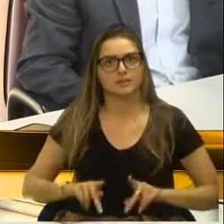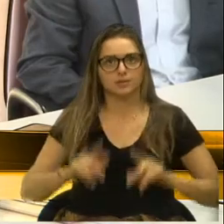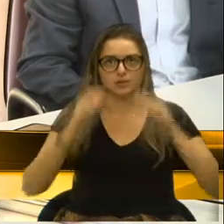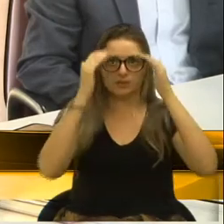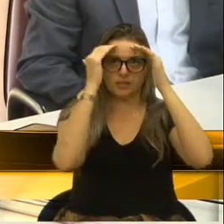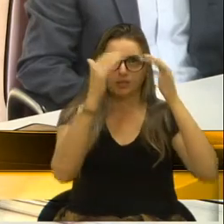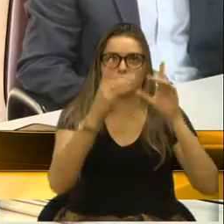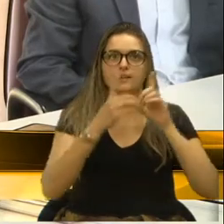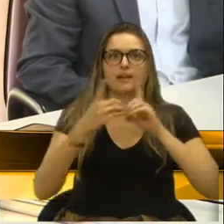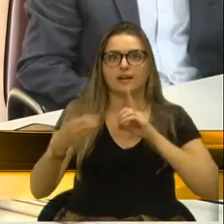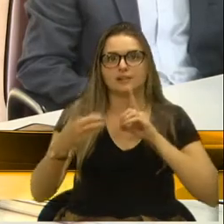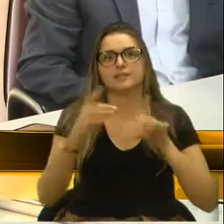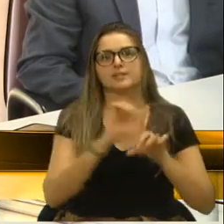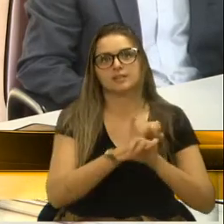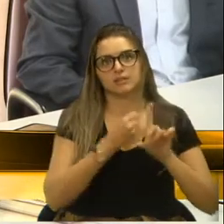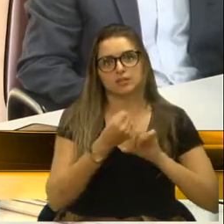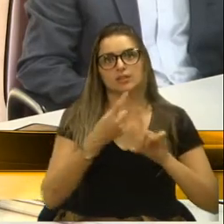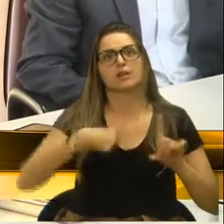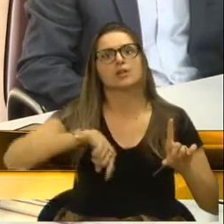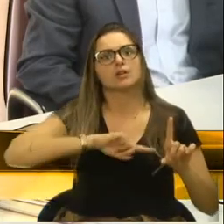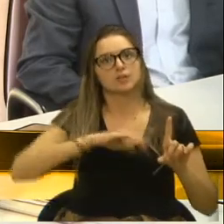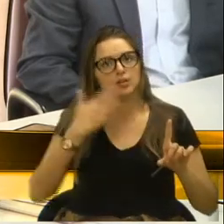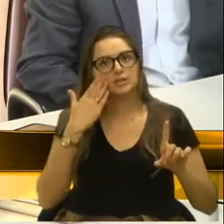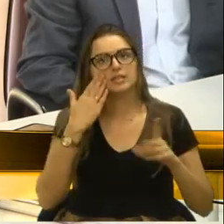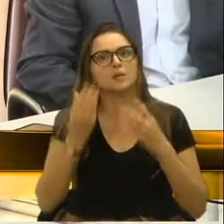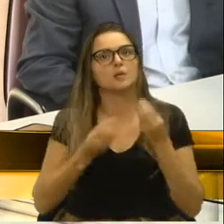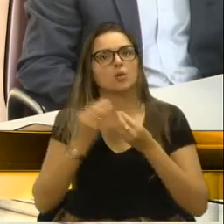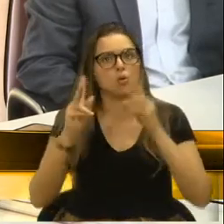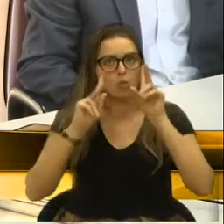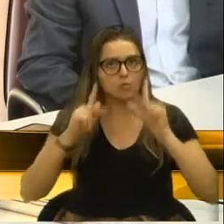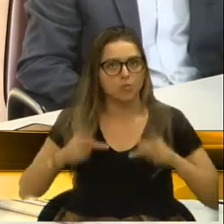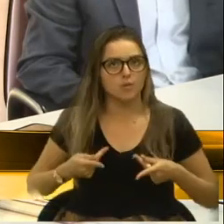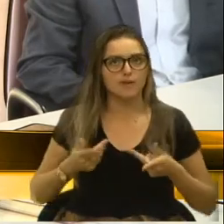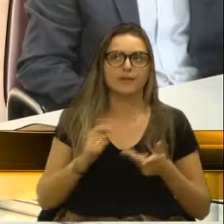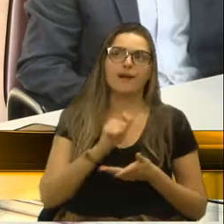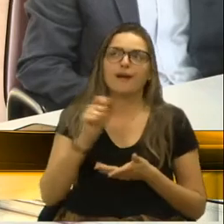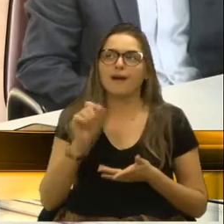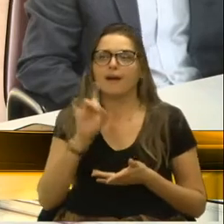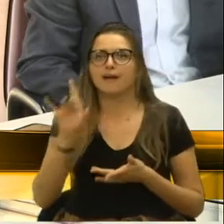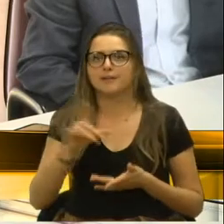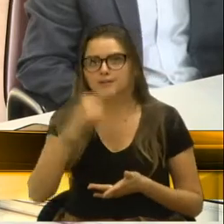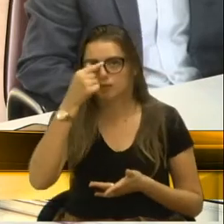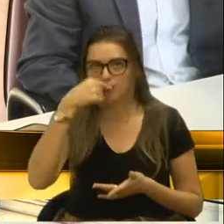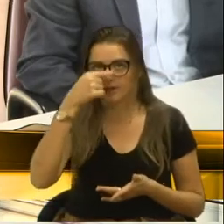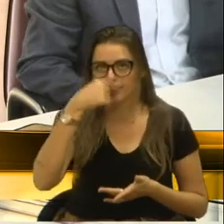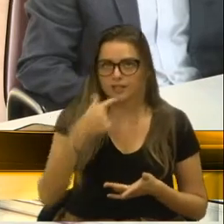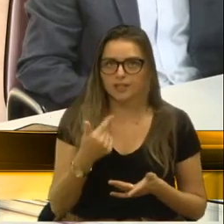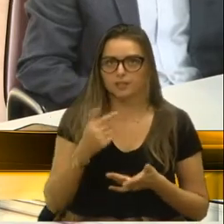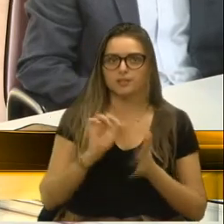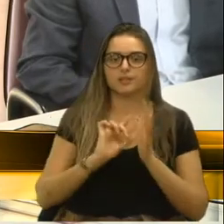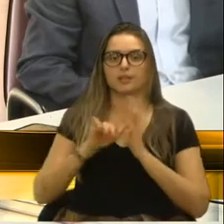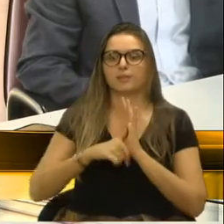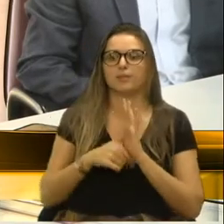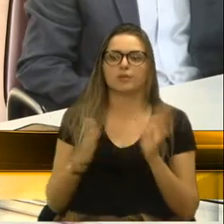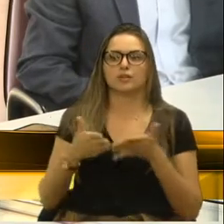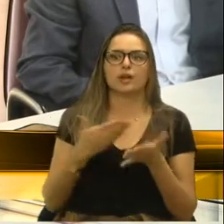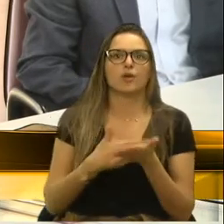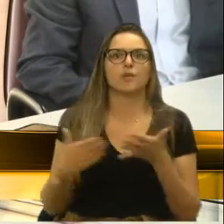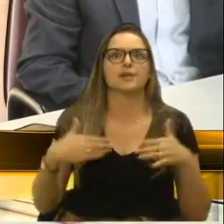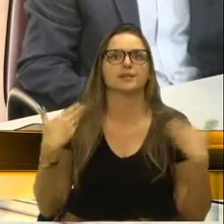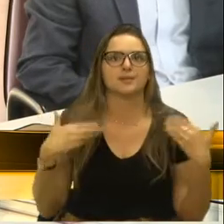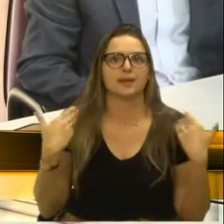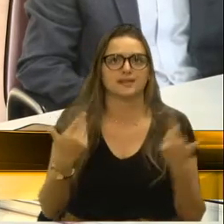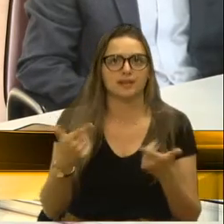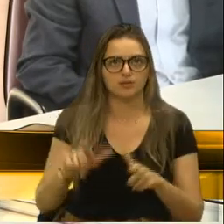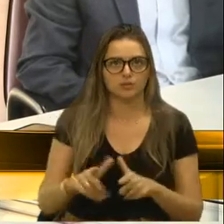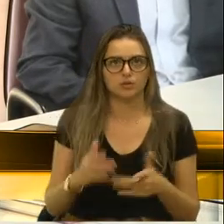distanciamento social. A gente sabe como é o ser humano, né? Então, não, é só uma gripe, 2 dias estão passeando de novo. E outra coisa que me chamou a